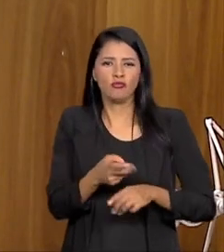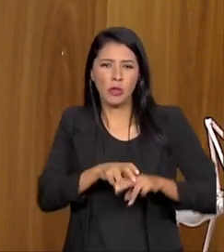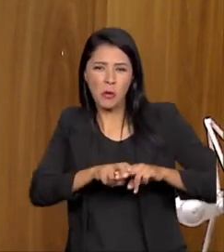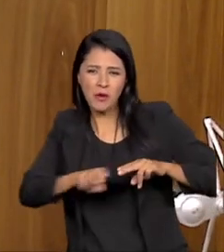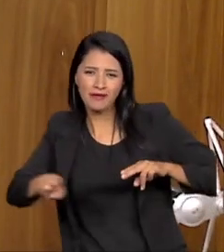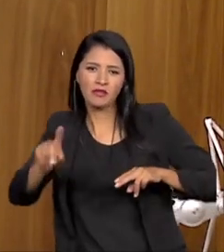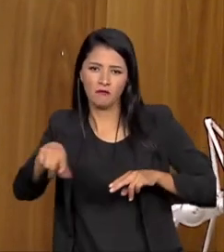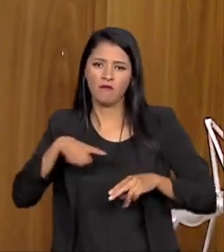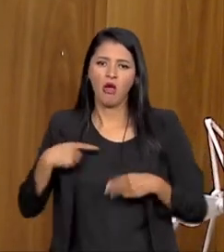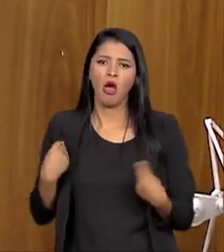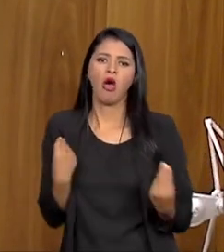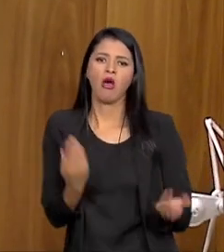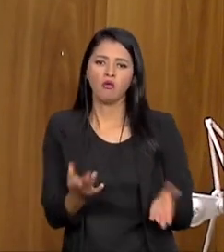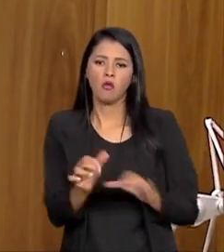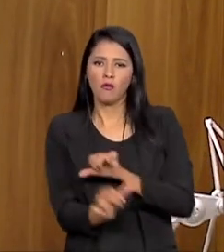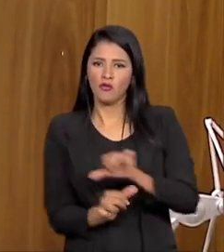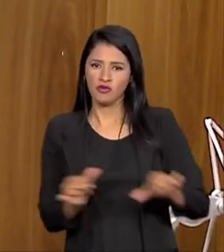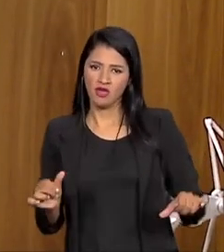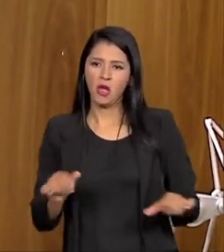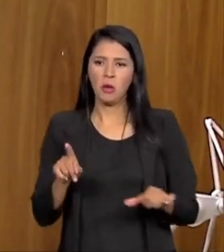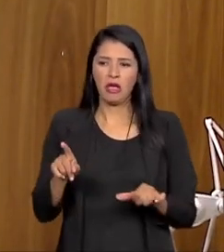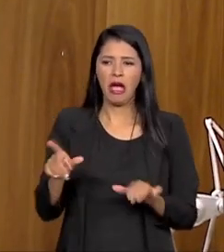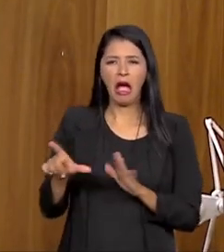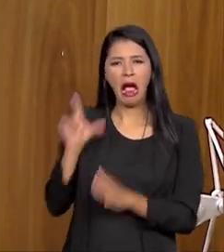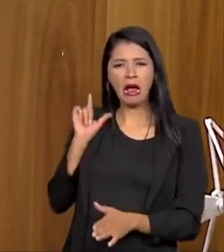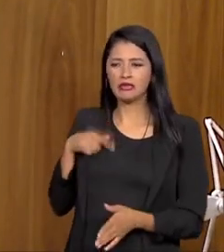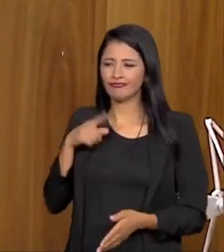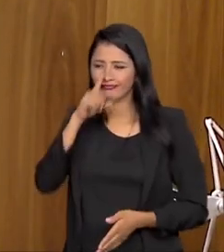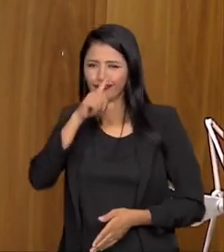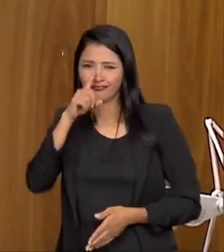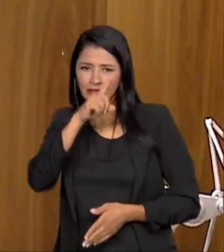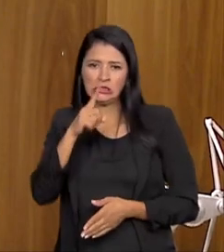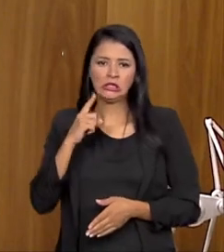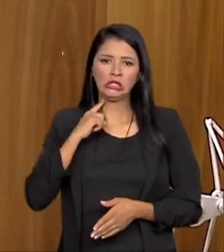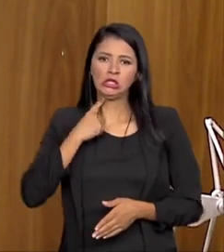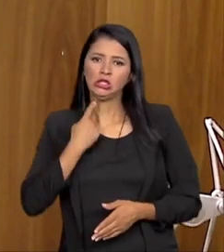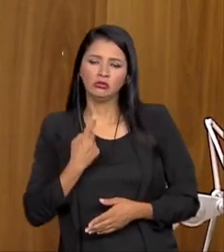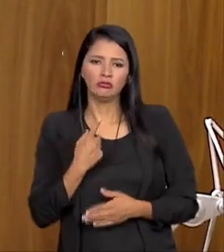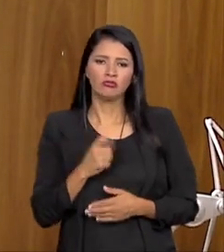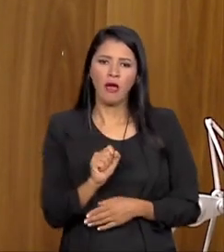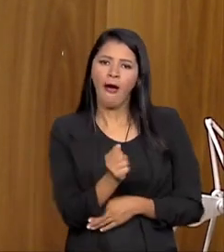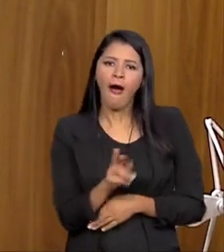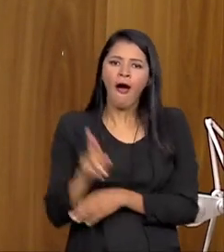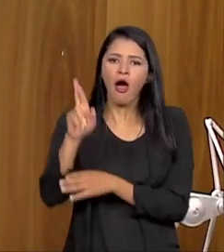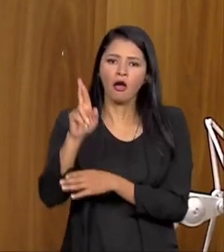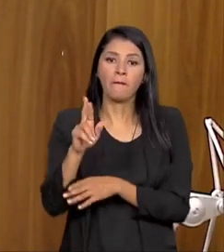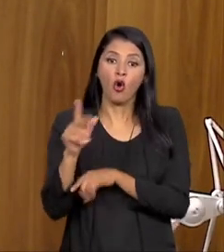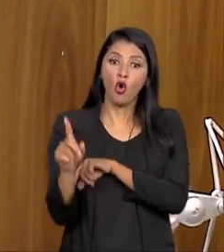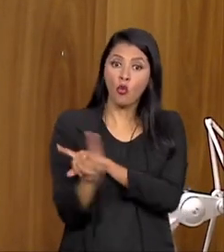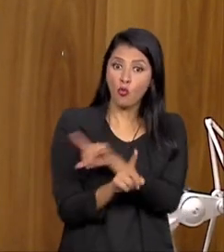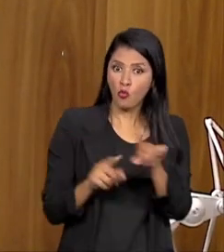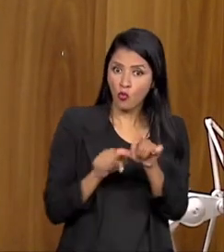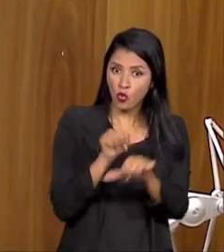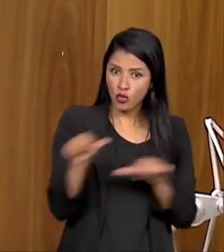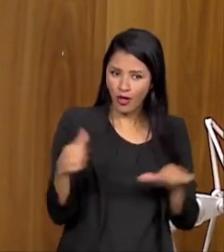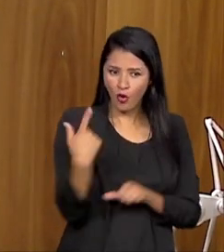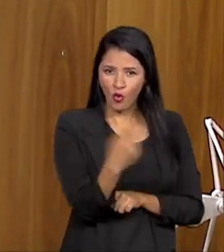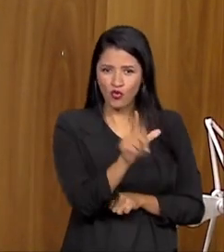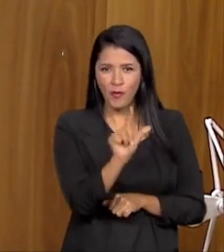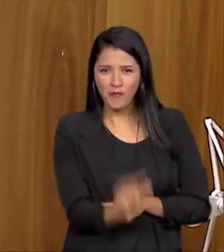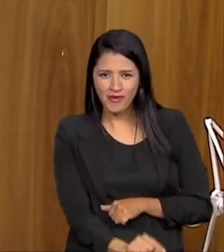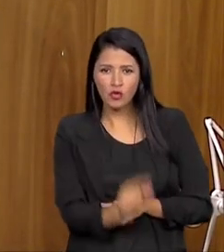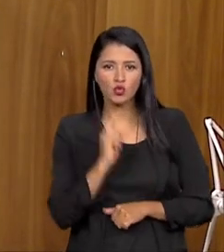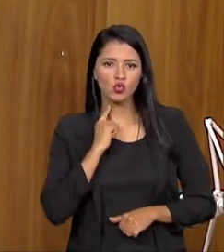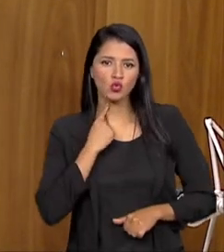trazer uma transição do modal ineficiente E altamente poluente para mudar o mais inteligente mais moderno menos poluente